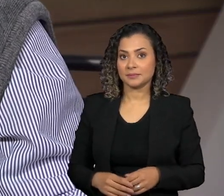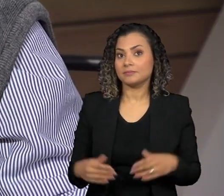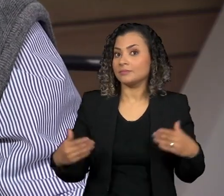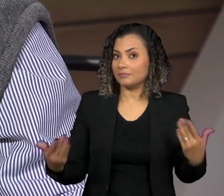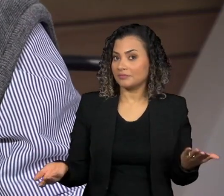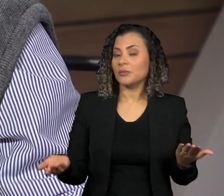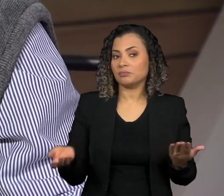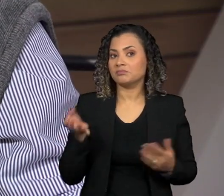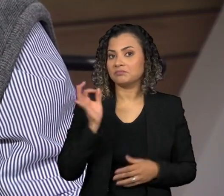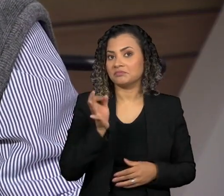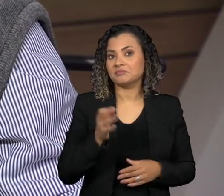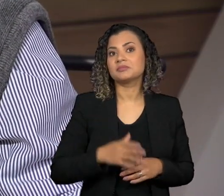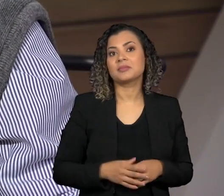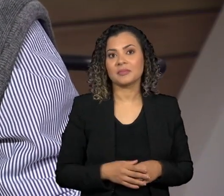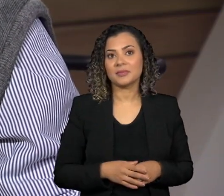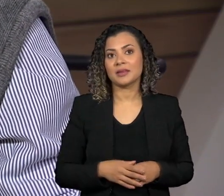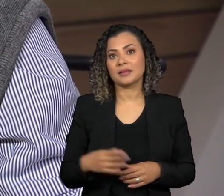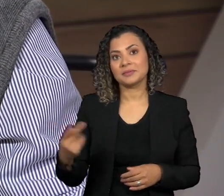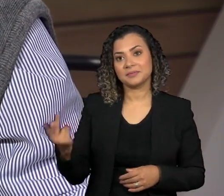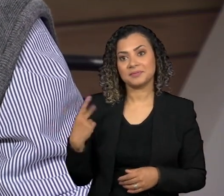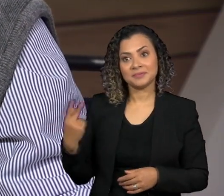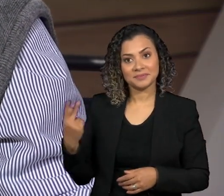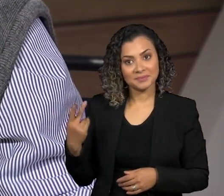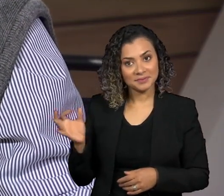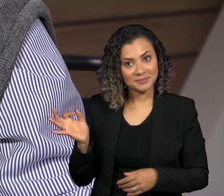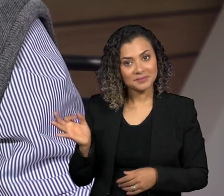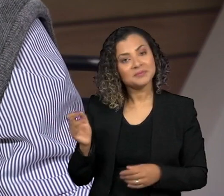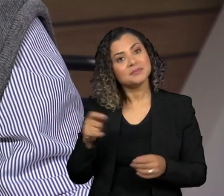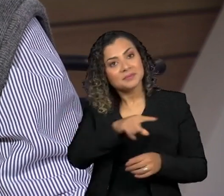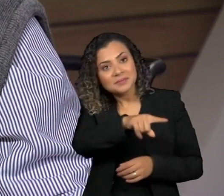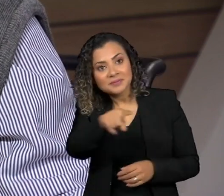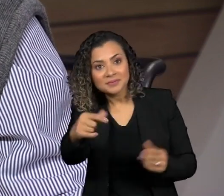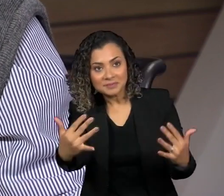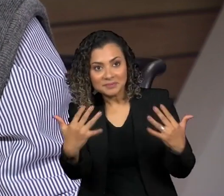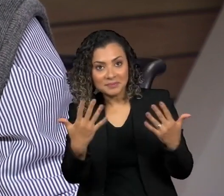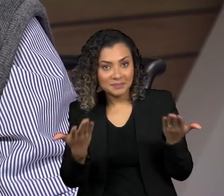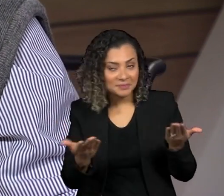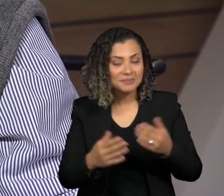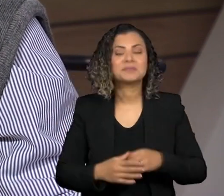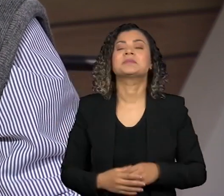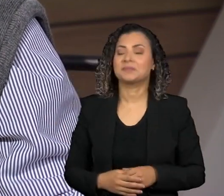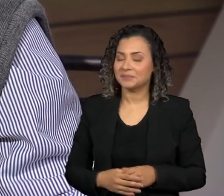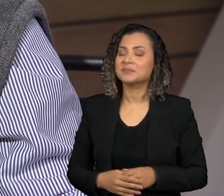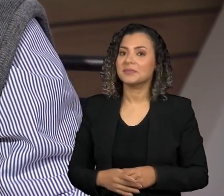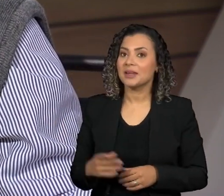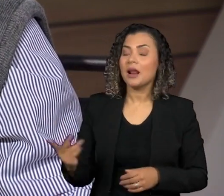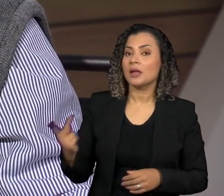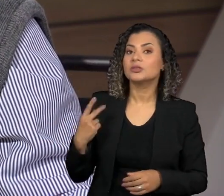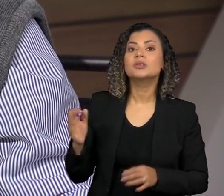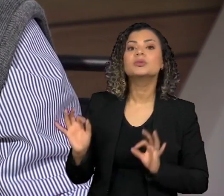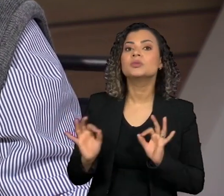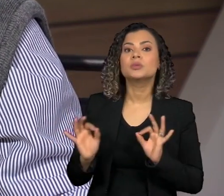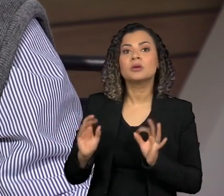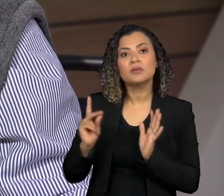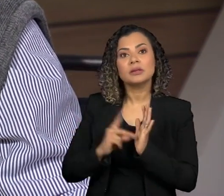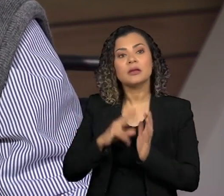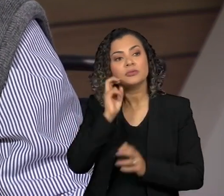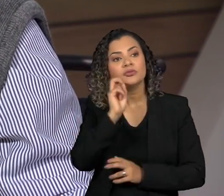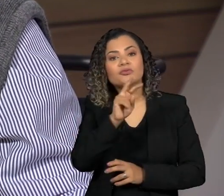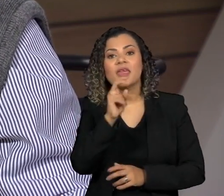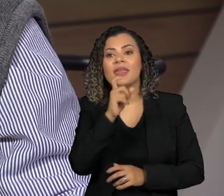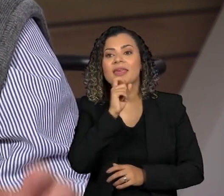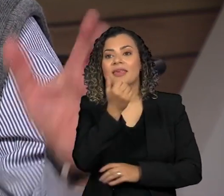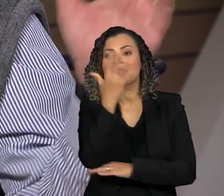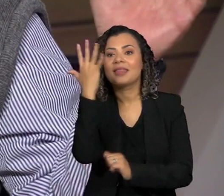primeiro é um prazer estar aqui, Dulce, Andresa, telespectadores. A gente foi programado para enxergar a natureza.